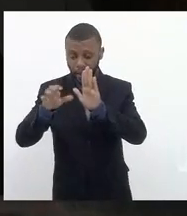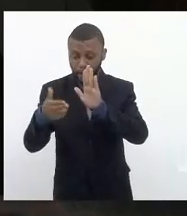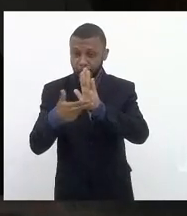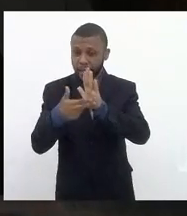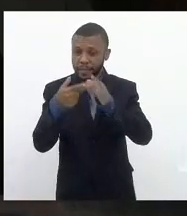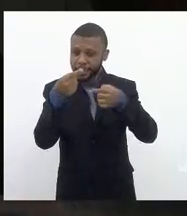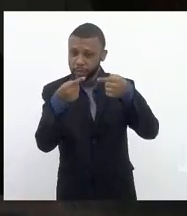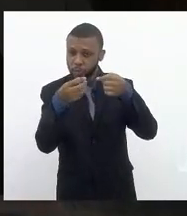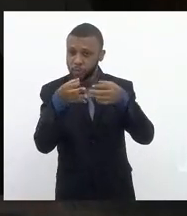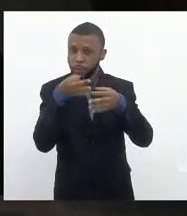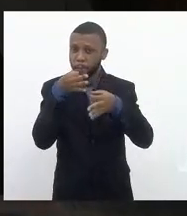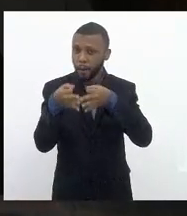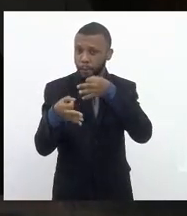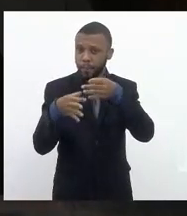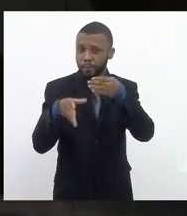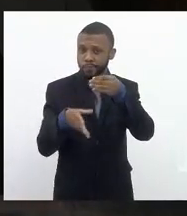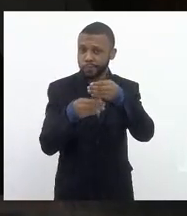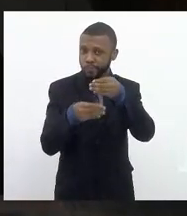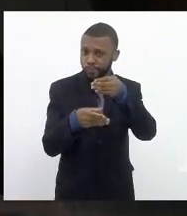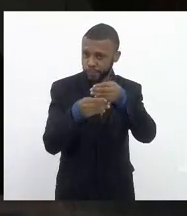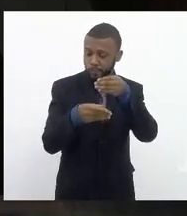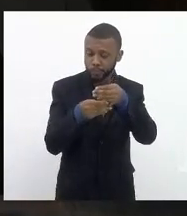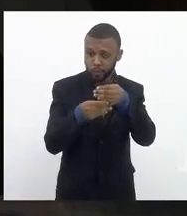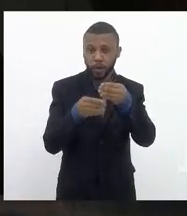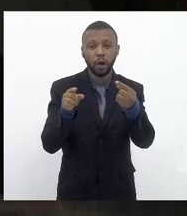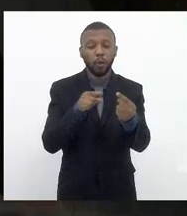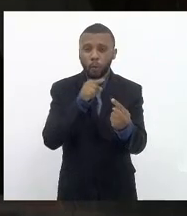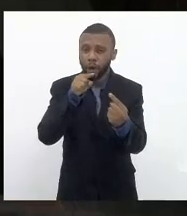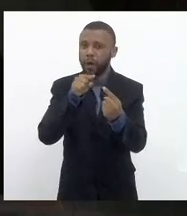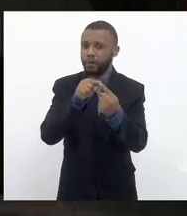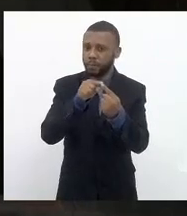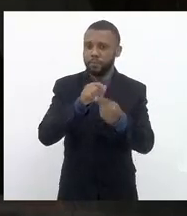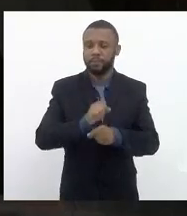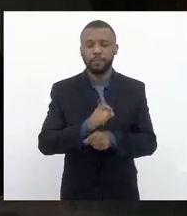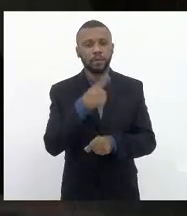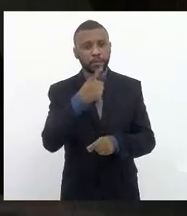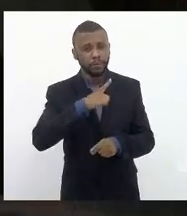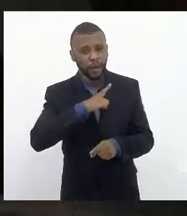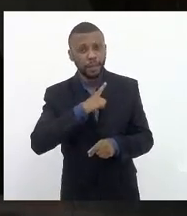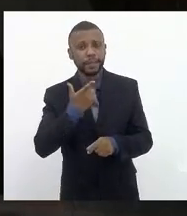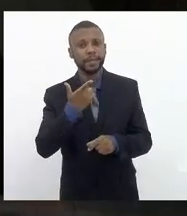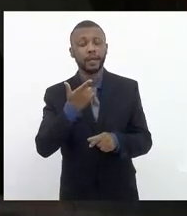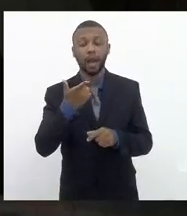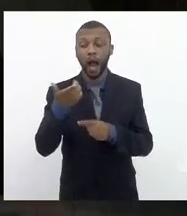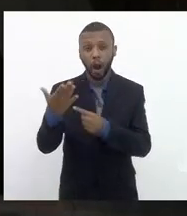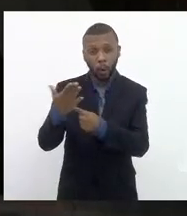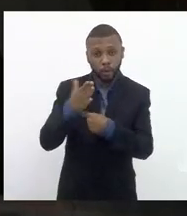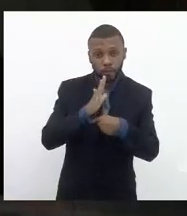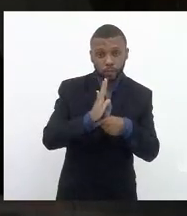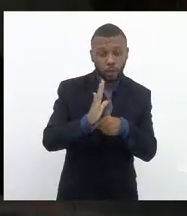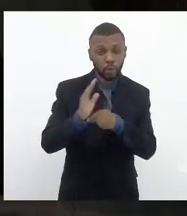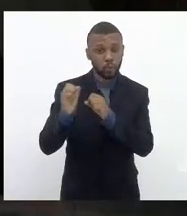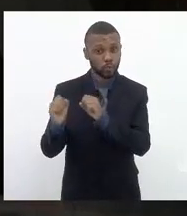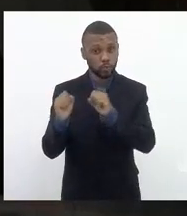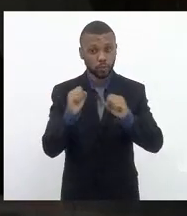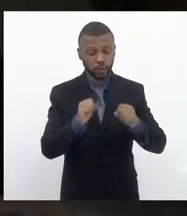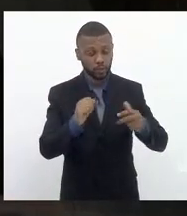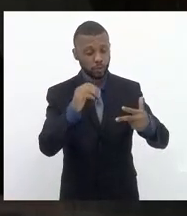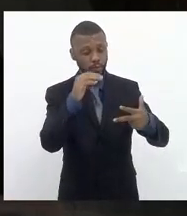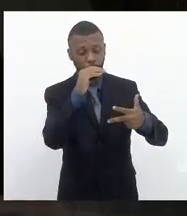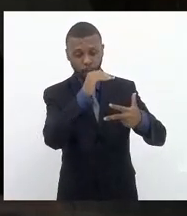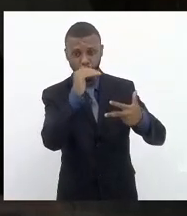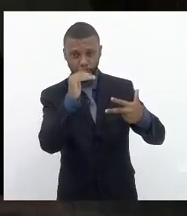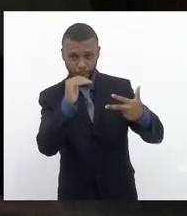para que recebêssemos a contribuição efetiva de todos os poderes como se reuniram com o governador Cláudio